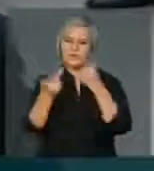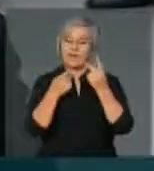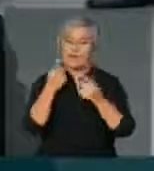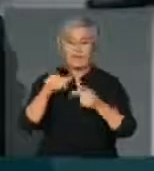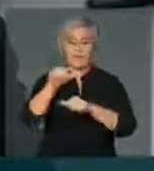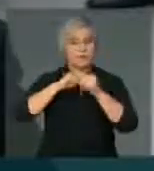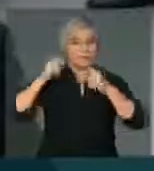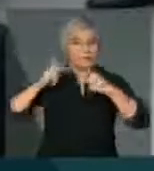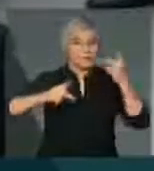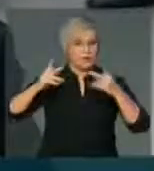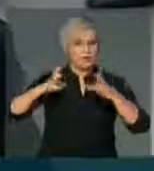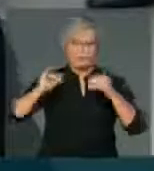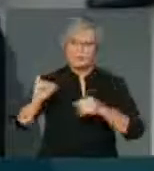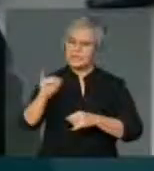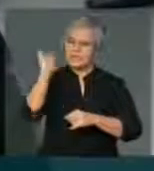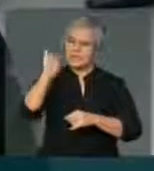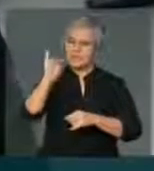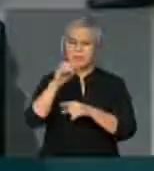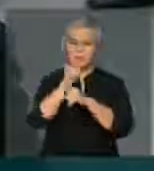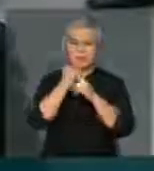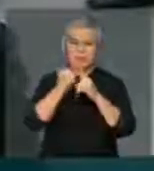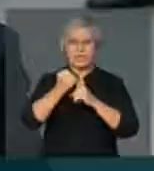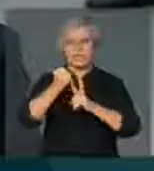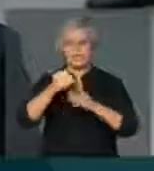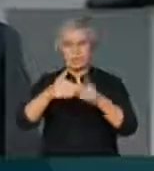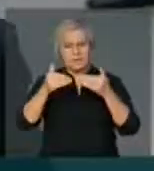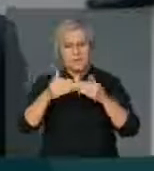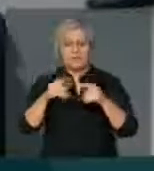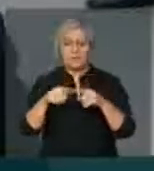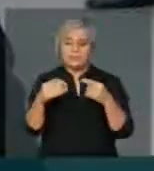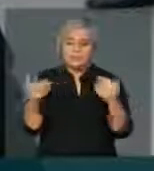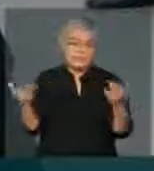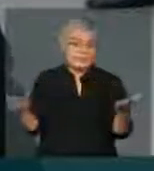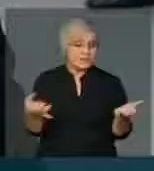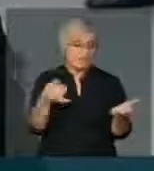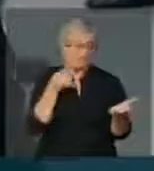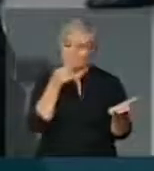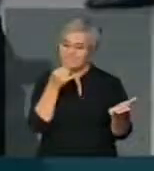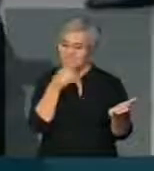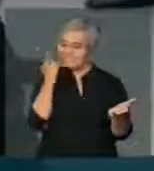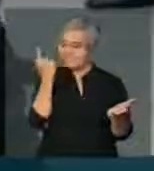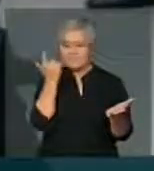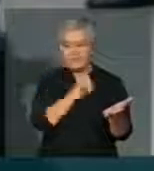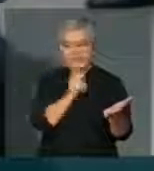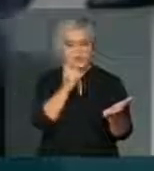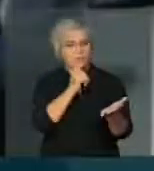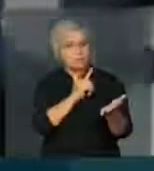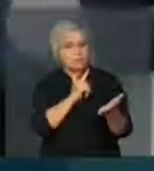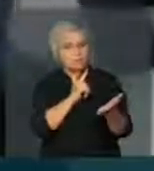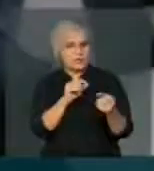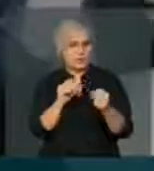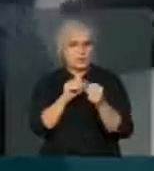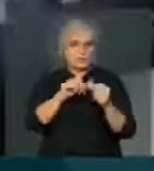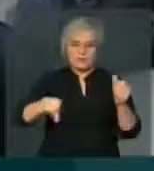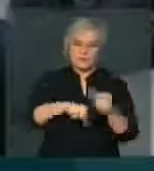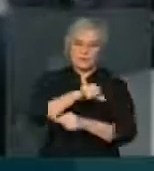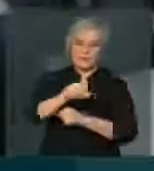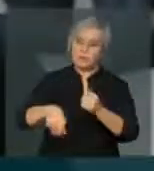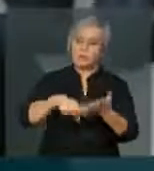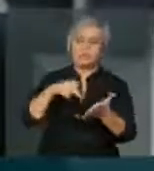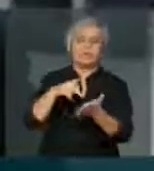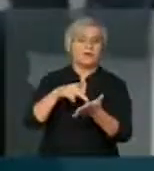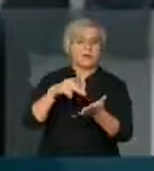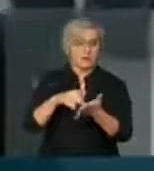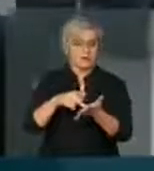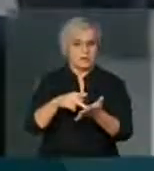política tão necessária, reclamada pela população, mas que lamentavelmente nós não logramos êxito de fazer uma reforma que fosse capaz